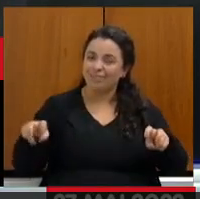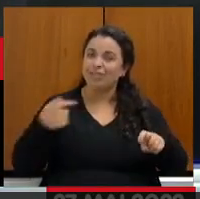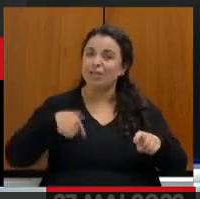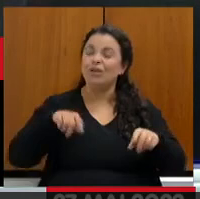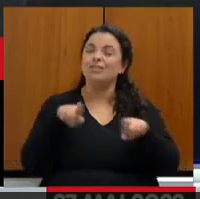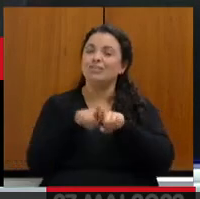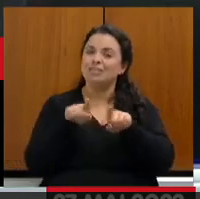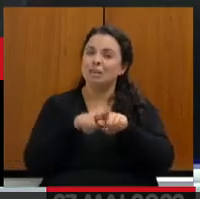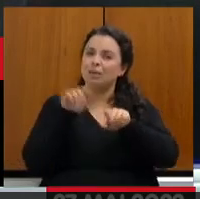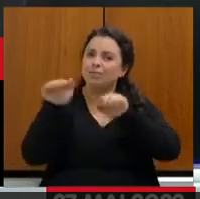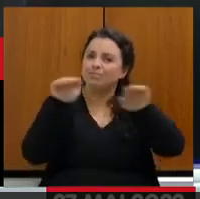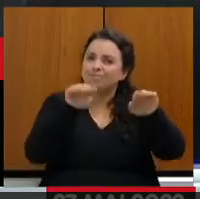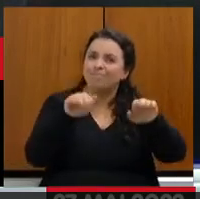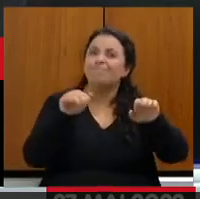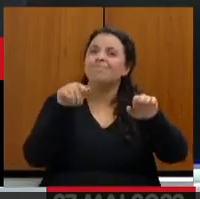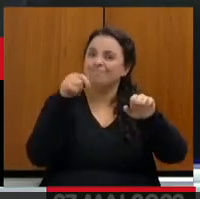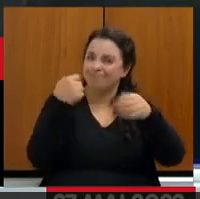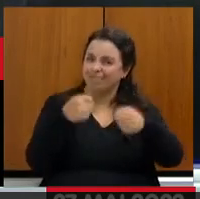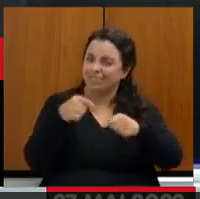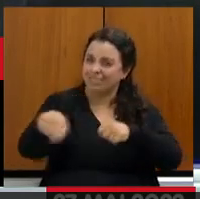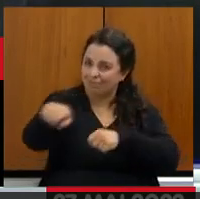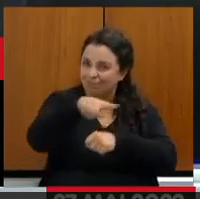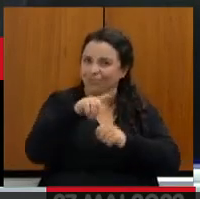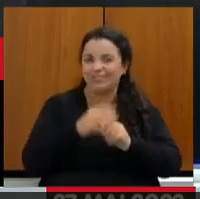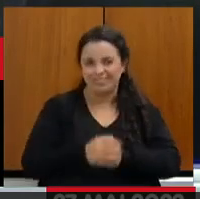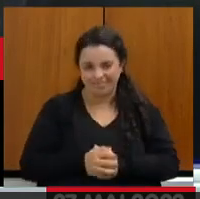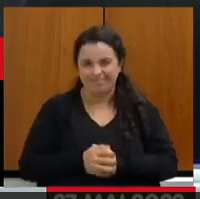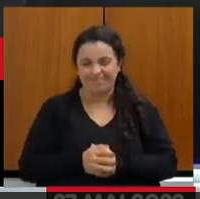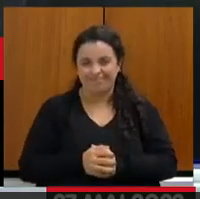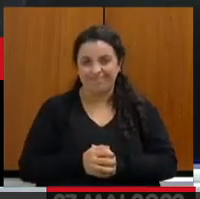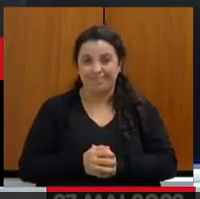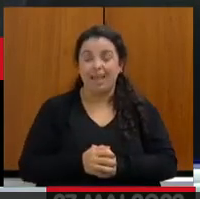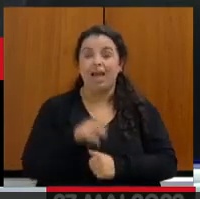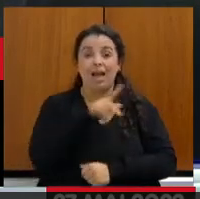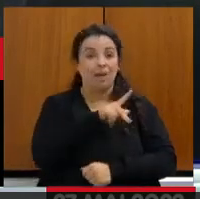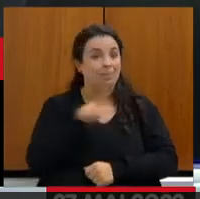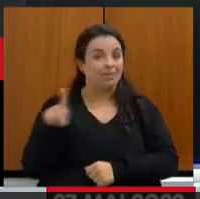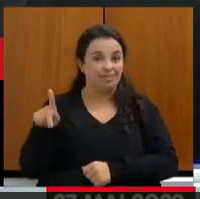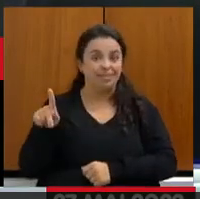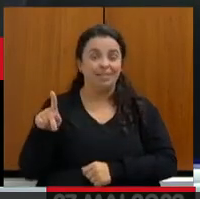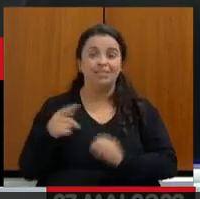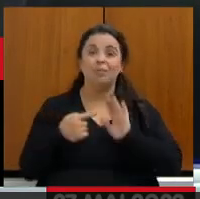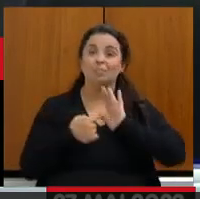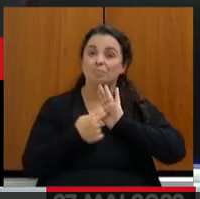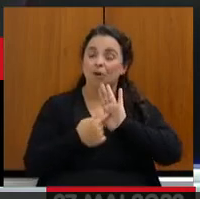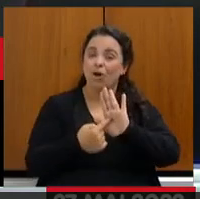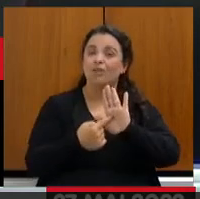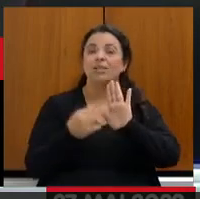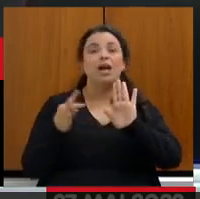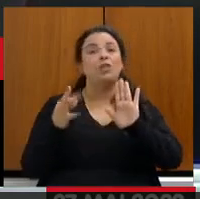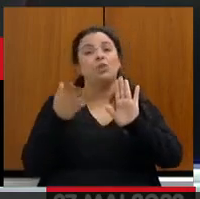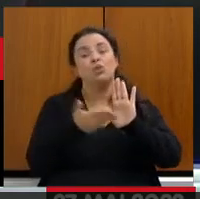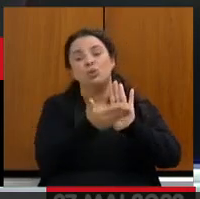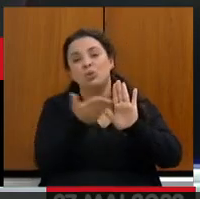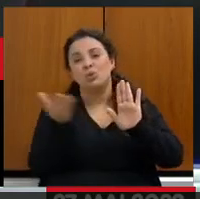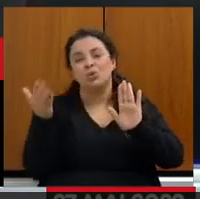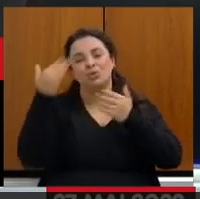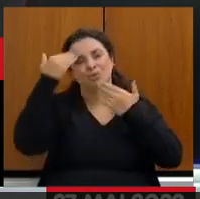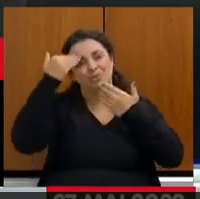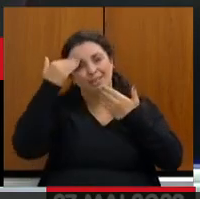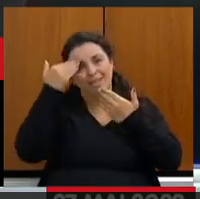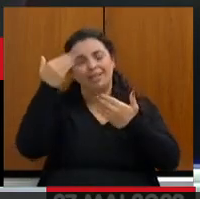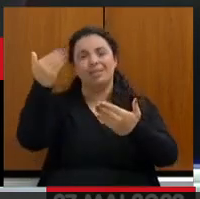contaremos decisivamente com vocês a presidência manifesta a todas o